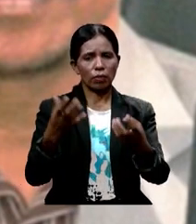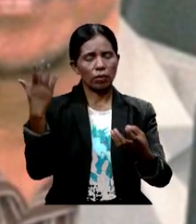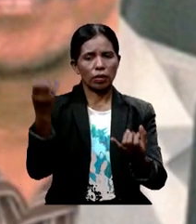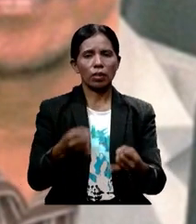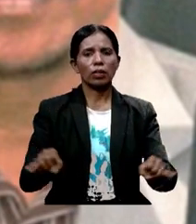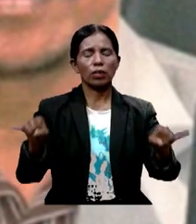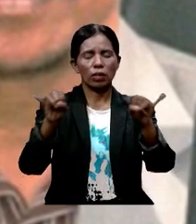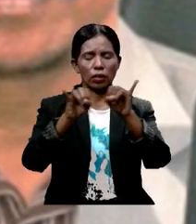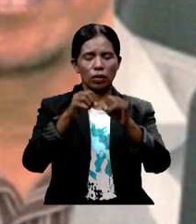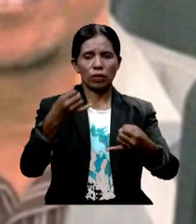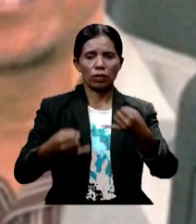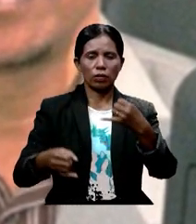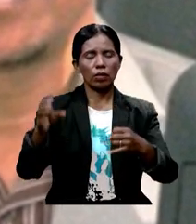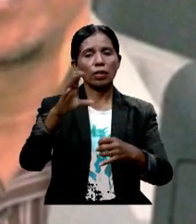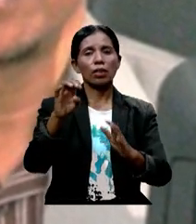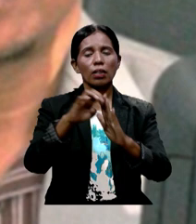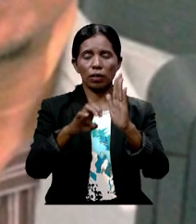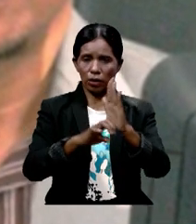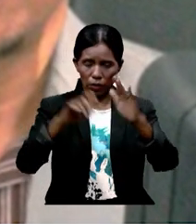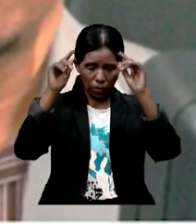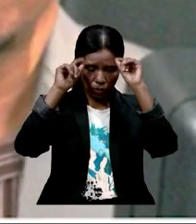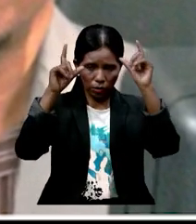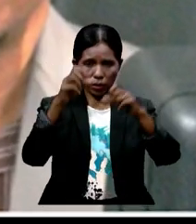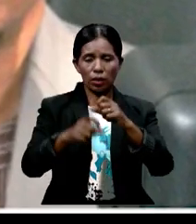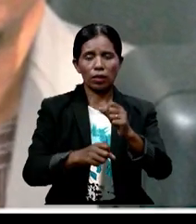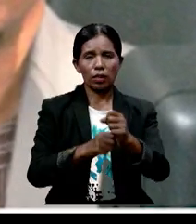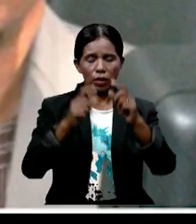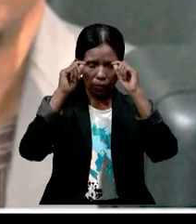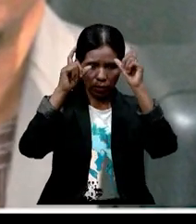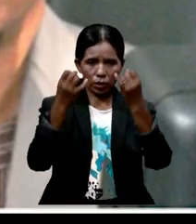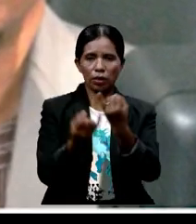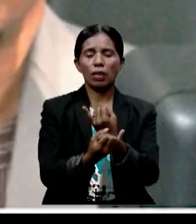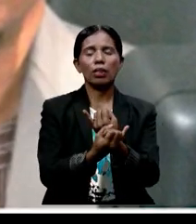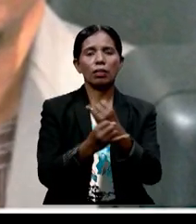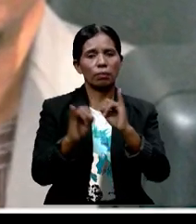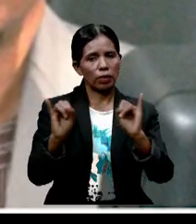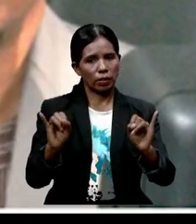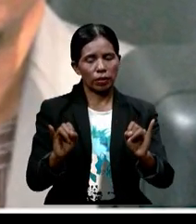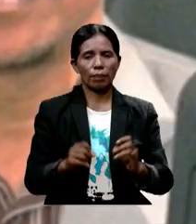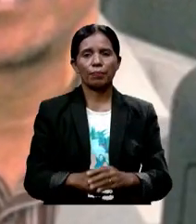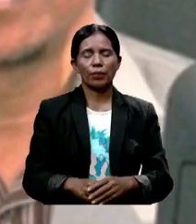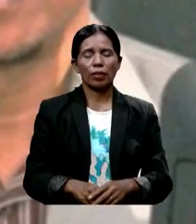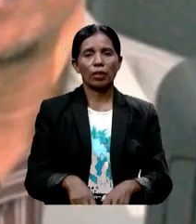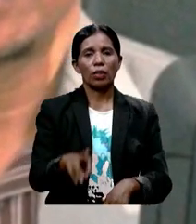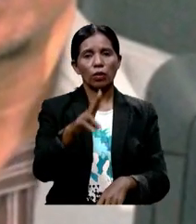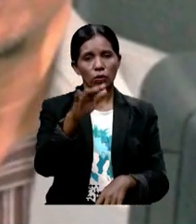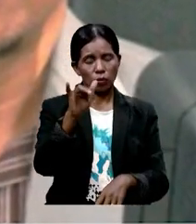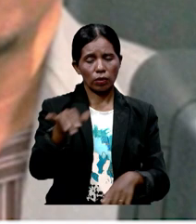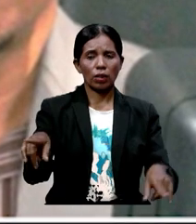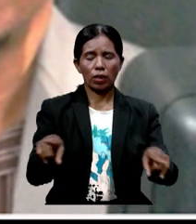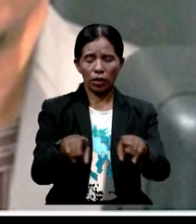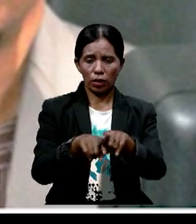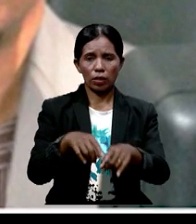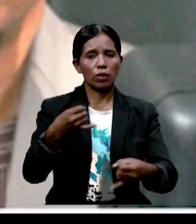Instituição Judiciária e a Estado Timor-Leste, desde Timor-Leste, o Cunan. Além de né, Rui Pereira Mos assume CNAR no Dar